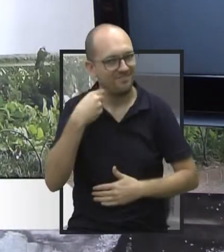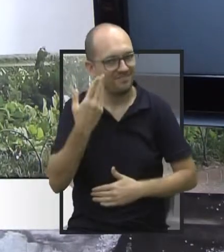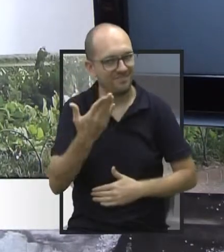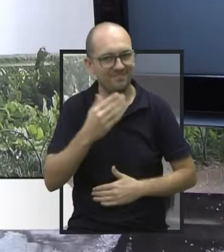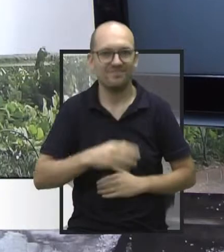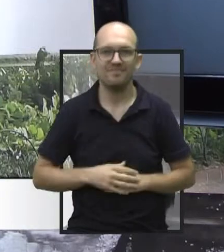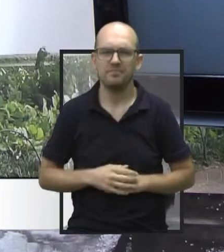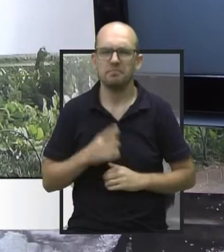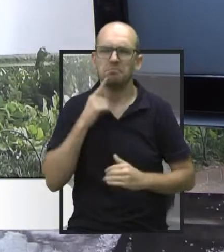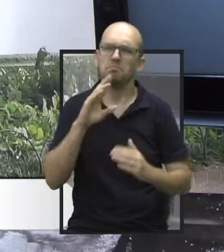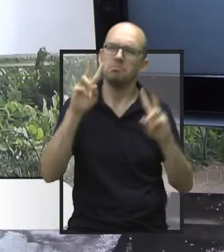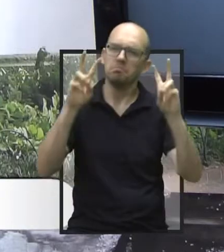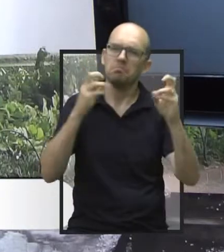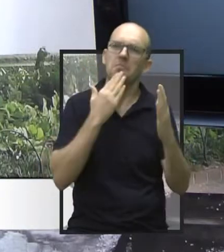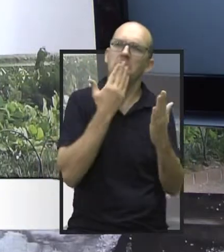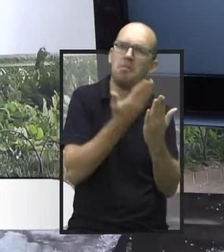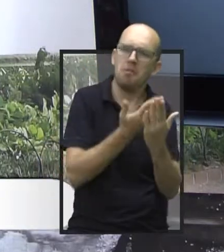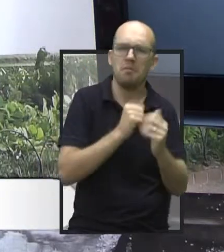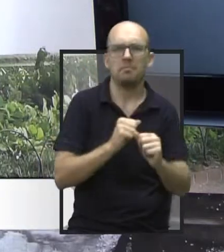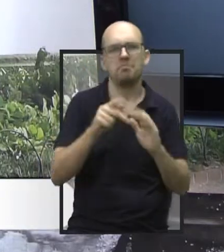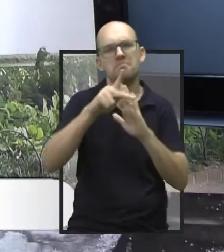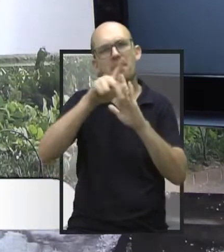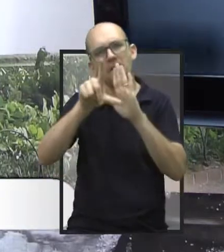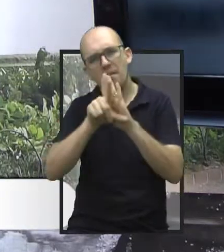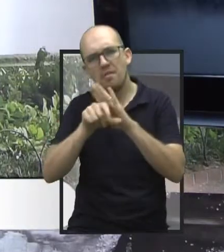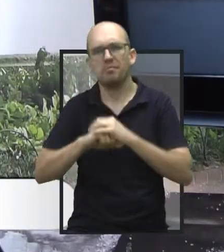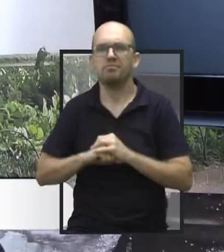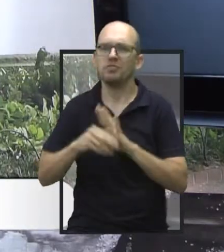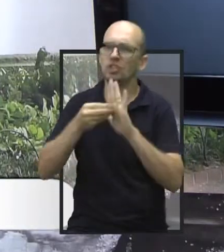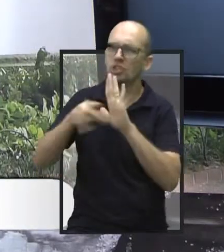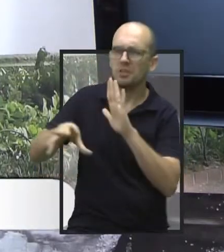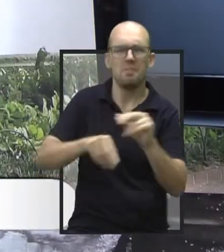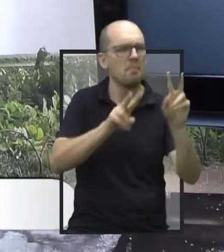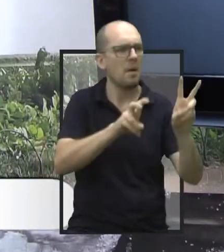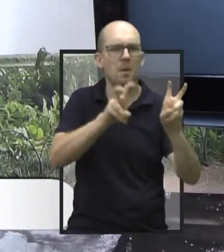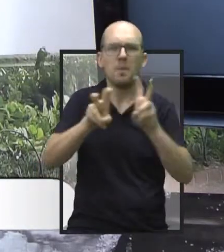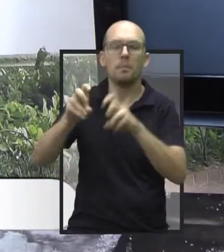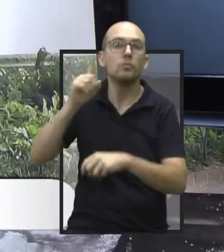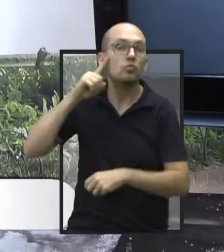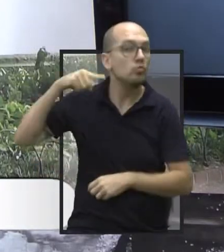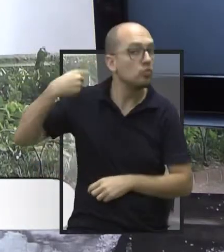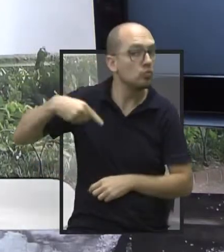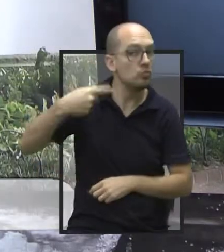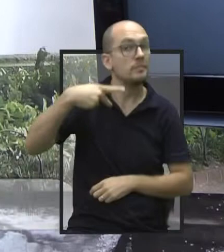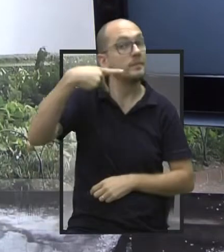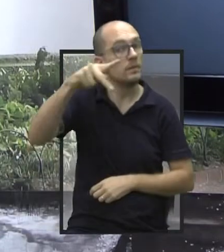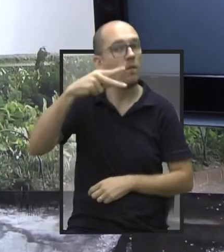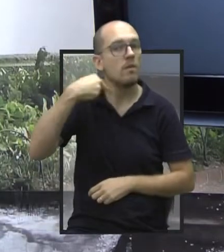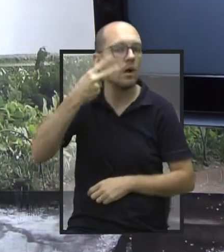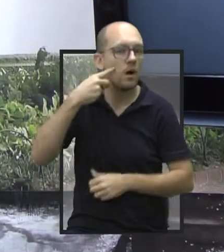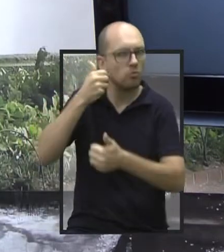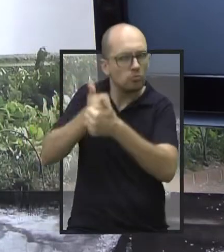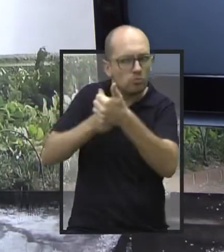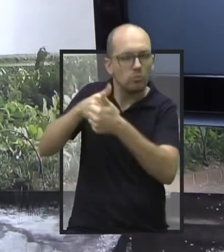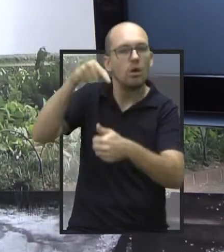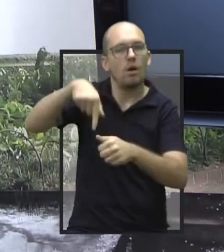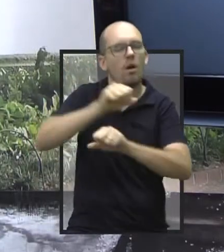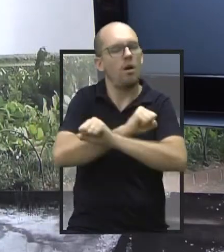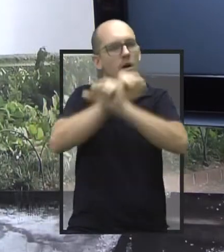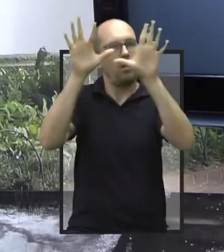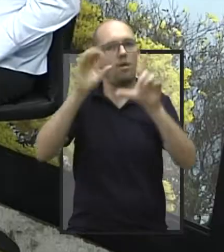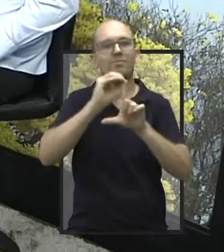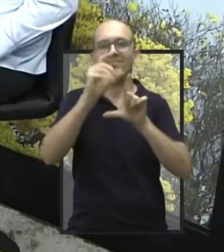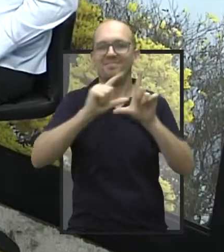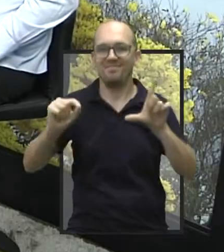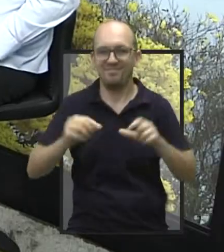Vereador. Requerimentos, projetos de lei, indicações, enfim, o dia a dia do seu parlamentar passado a limpo aqui na TV Câmara